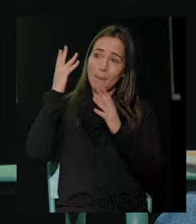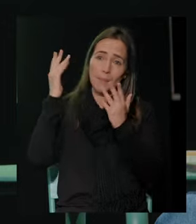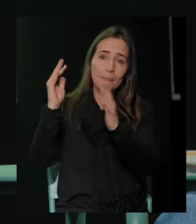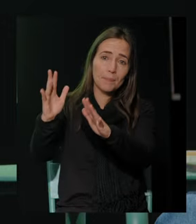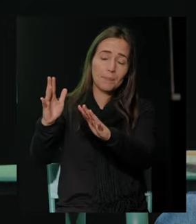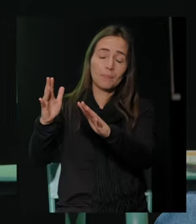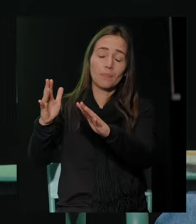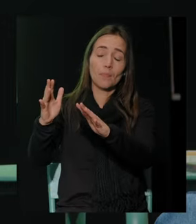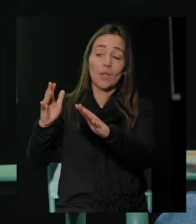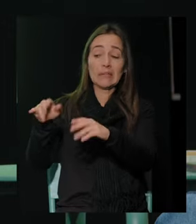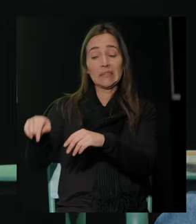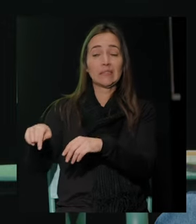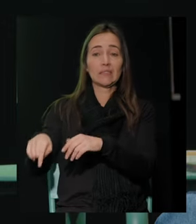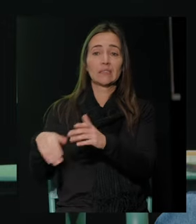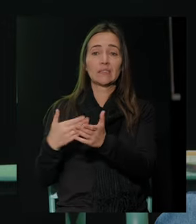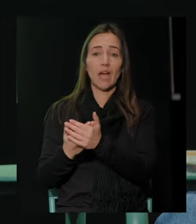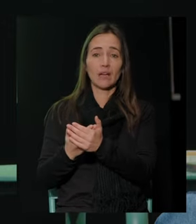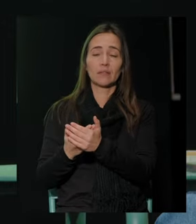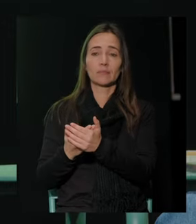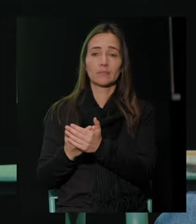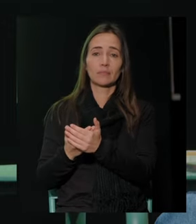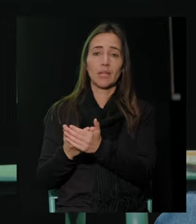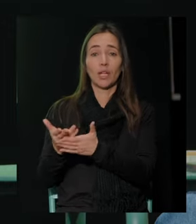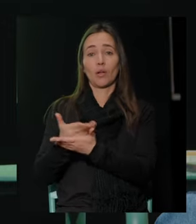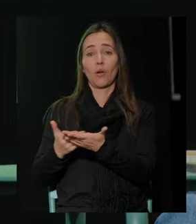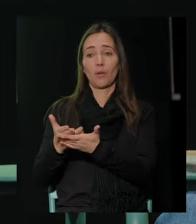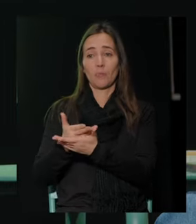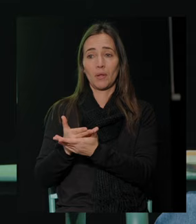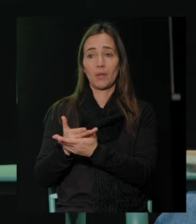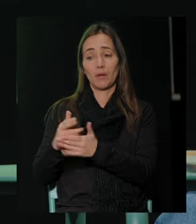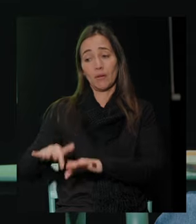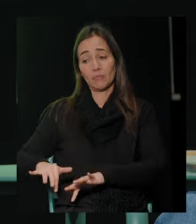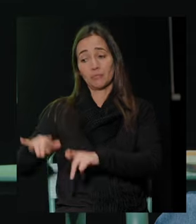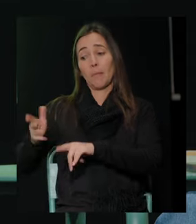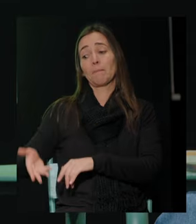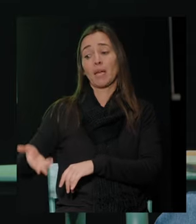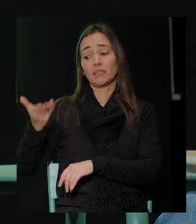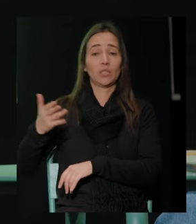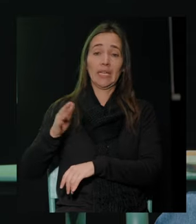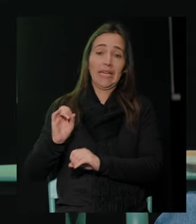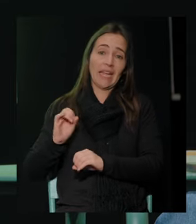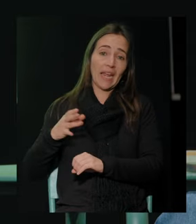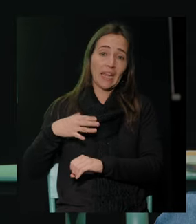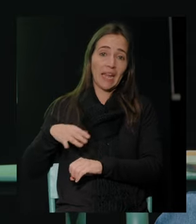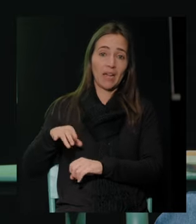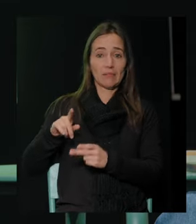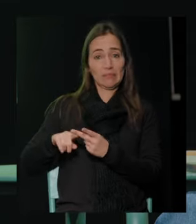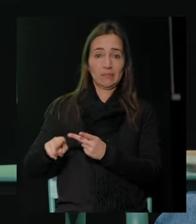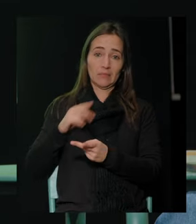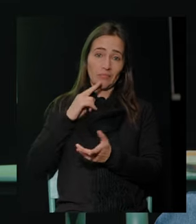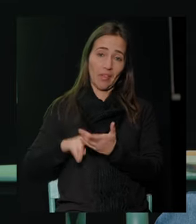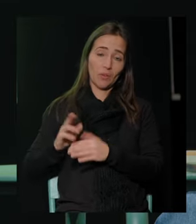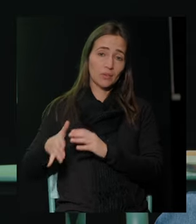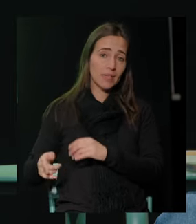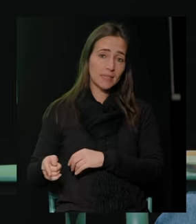verdade. Este segundo vai ter uma contribuição para o crescimento muito maior. Portanto, e acho que aqui ninguém quererá que o segundo seja uma realidade. Por isso é que é